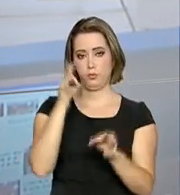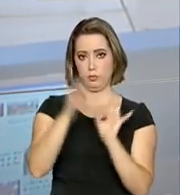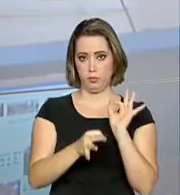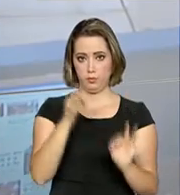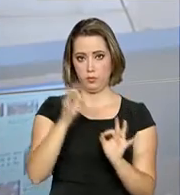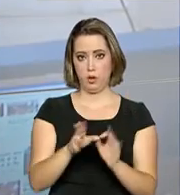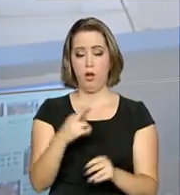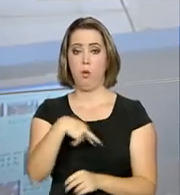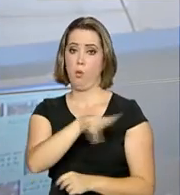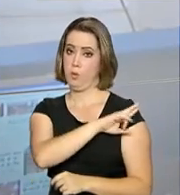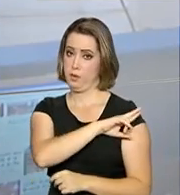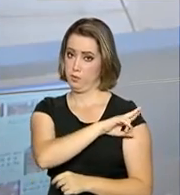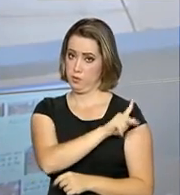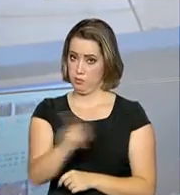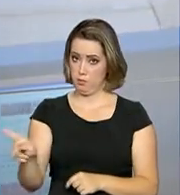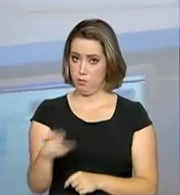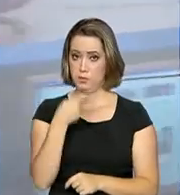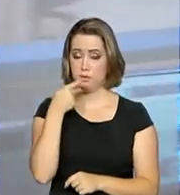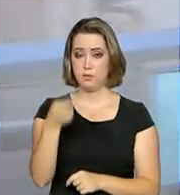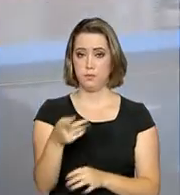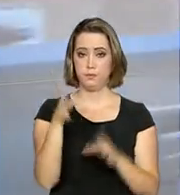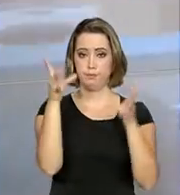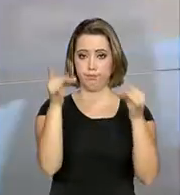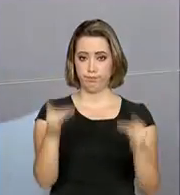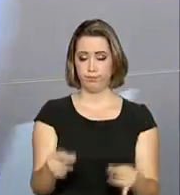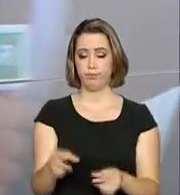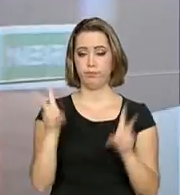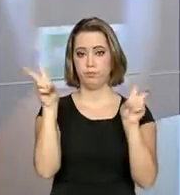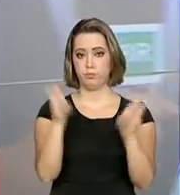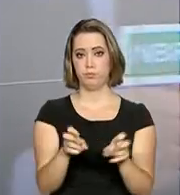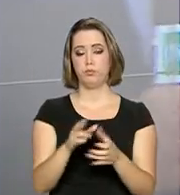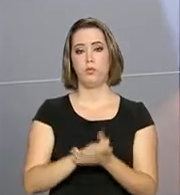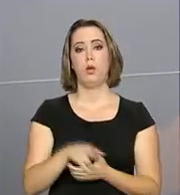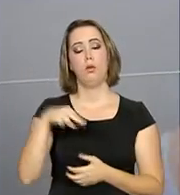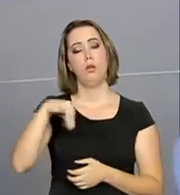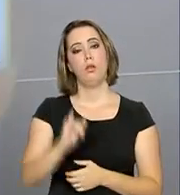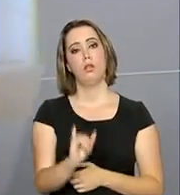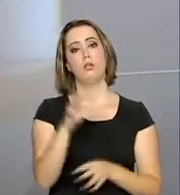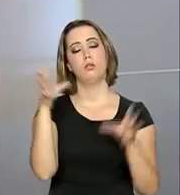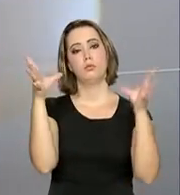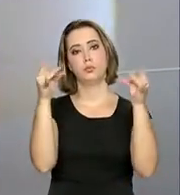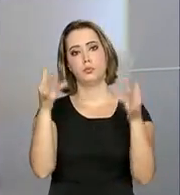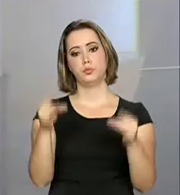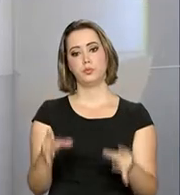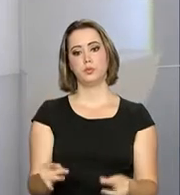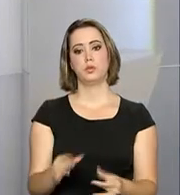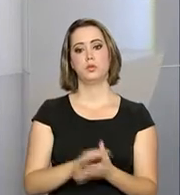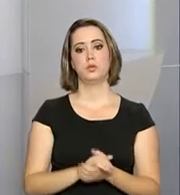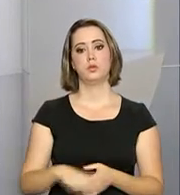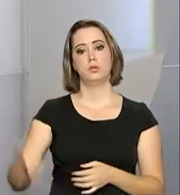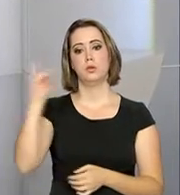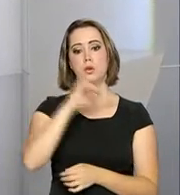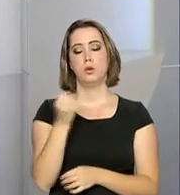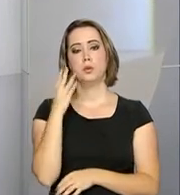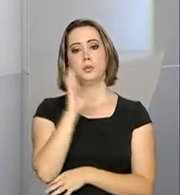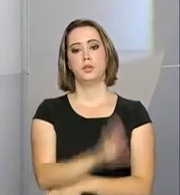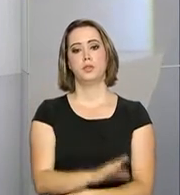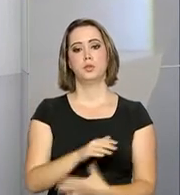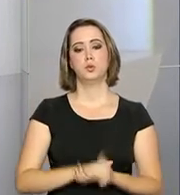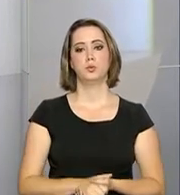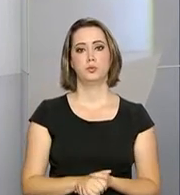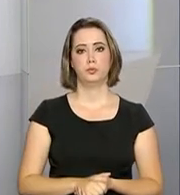porta-voz da presidência comentou o assunto. Nós vamos então conversar com o repórter Ney Pereira, que tem os detalhes. Olá, Ney, boa tarde para